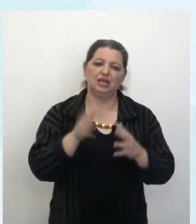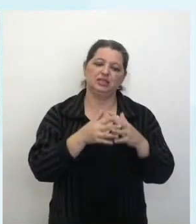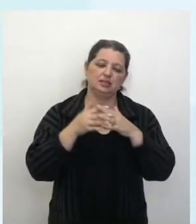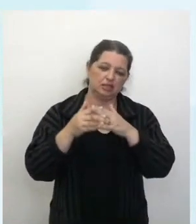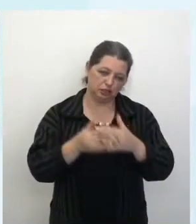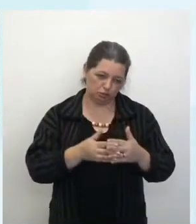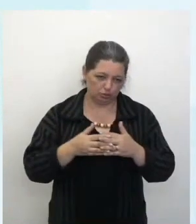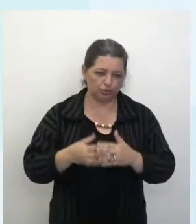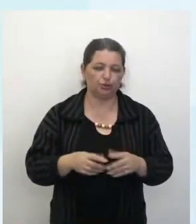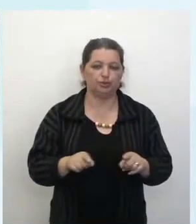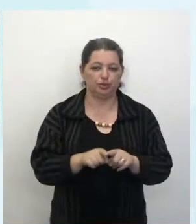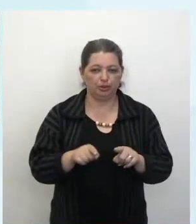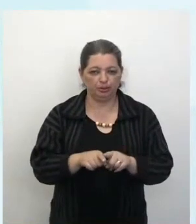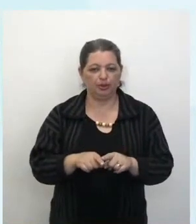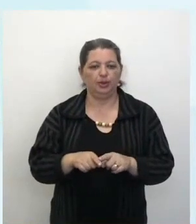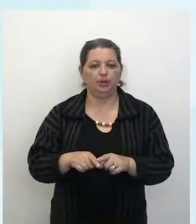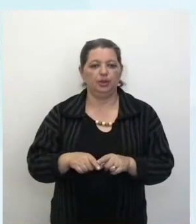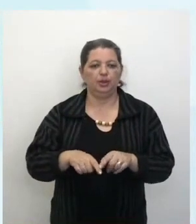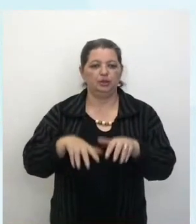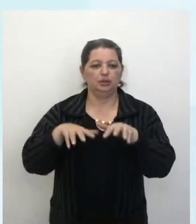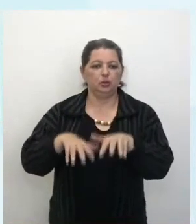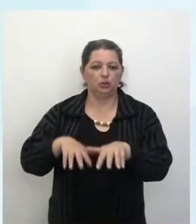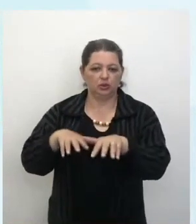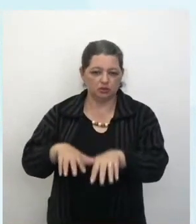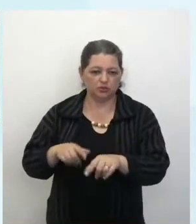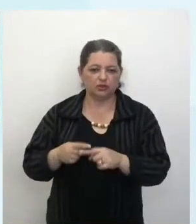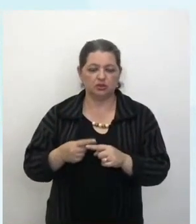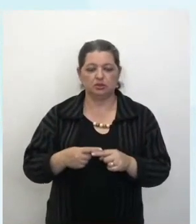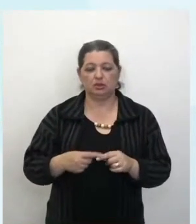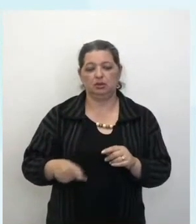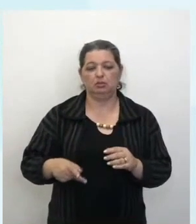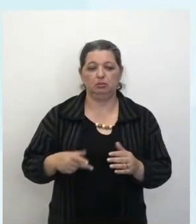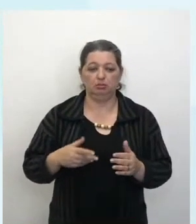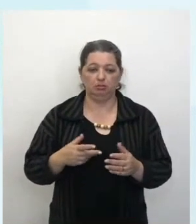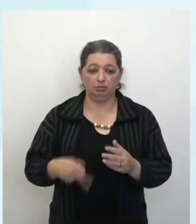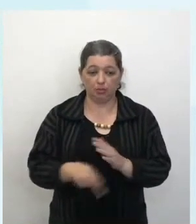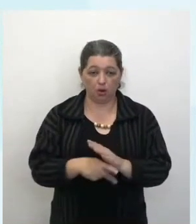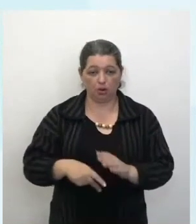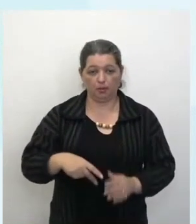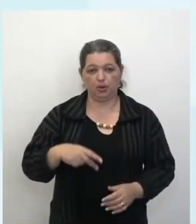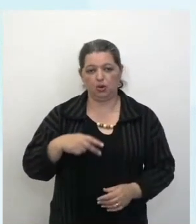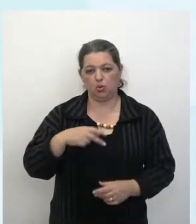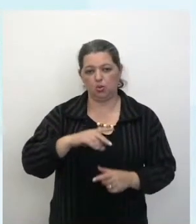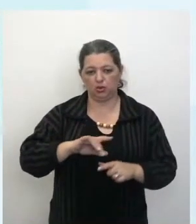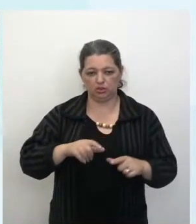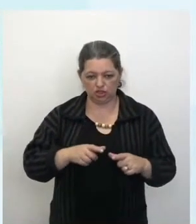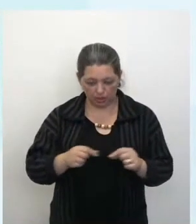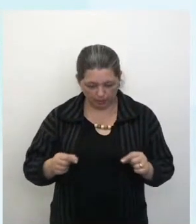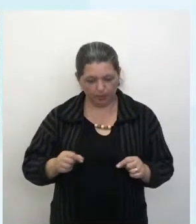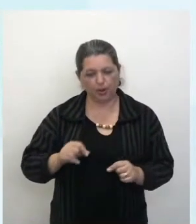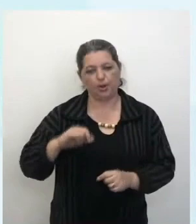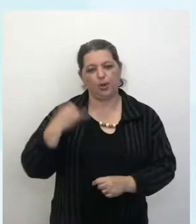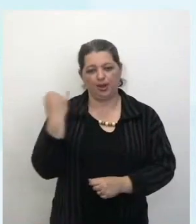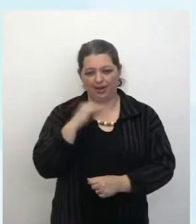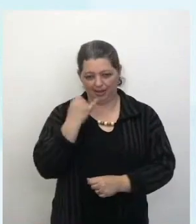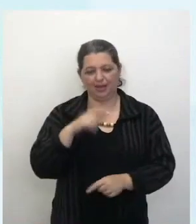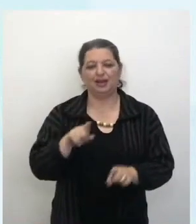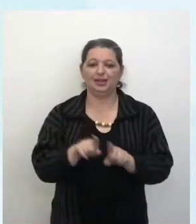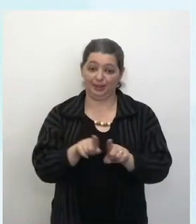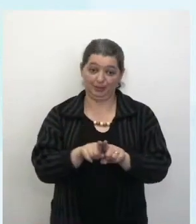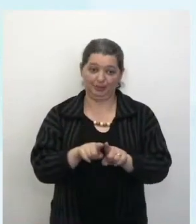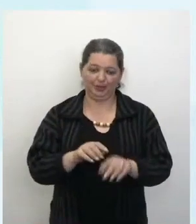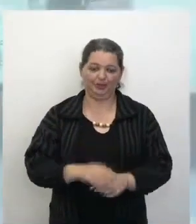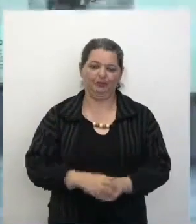União Soviética da frente aliada que combate os nazistas os japoneses e os italianos o Tiago